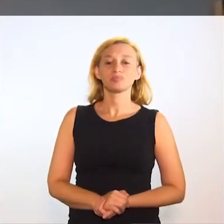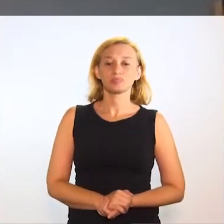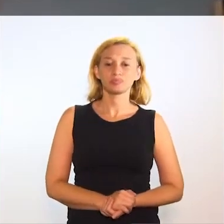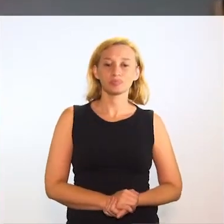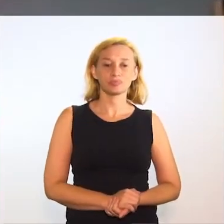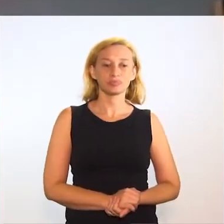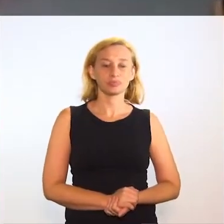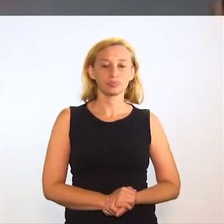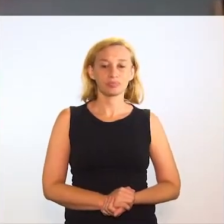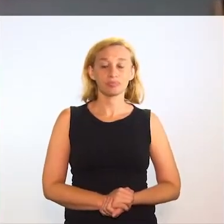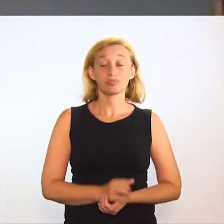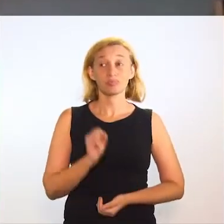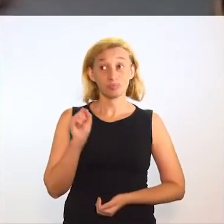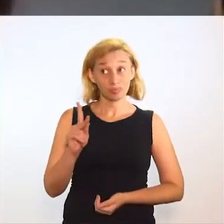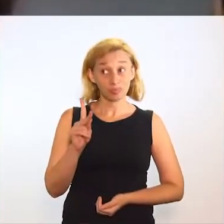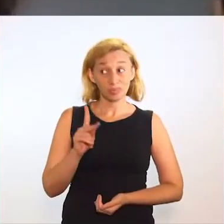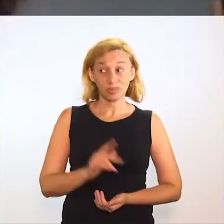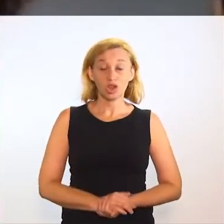a palavra.